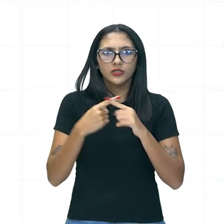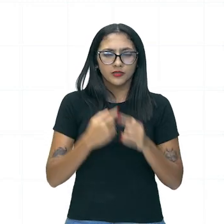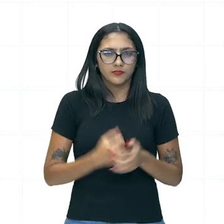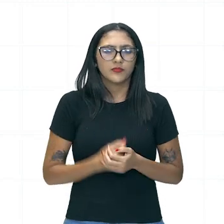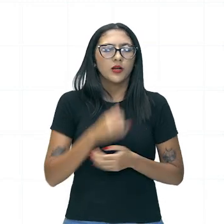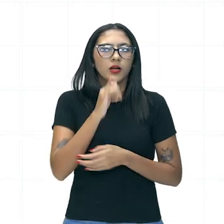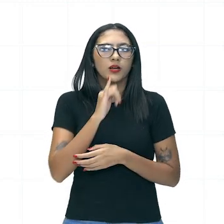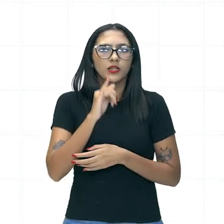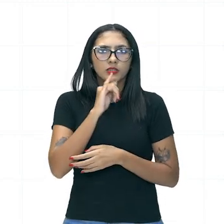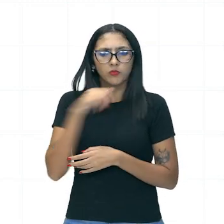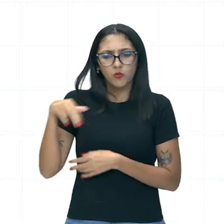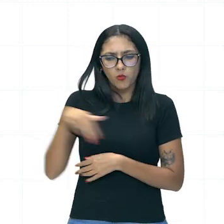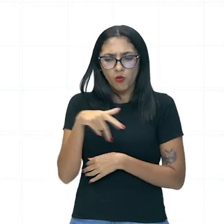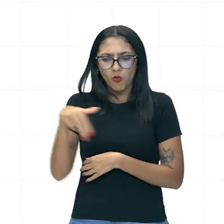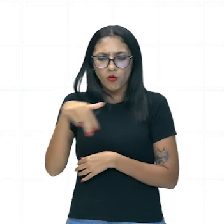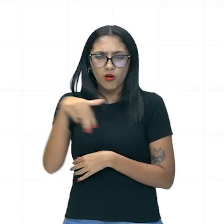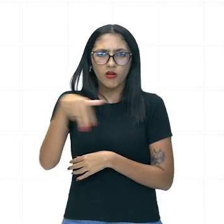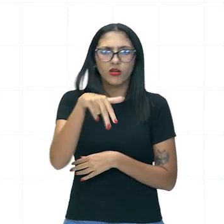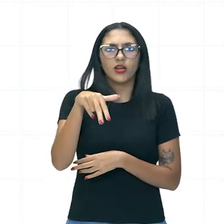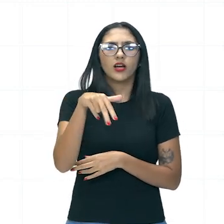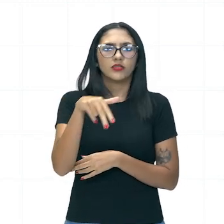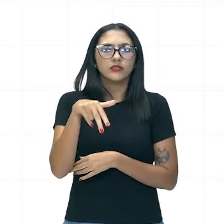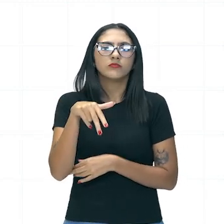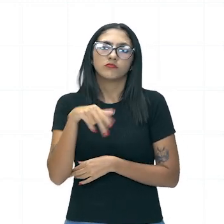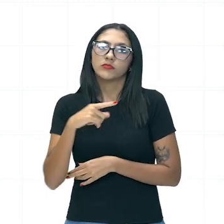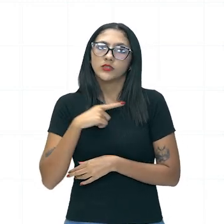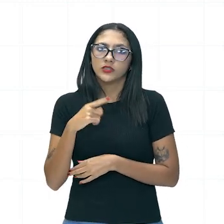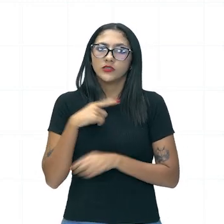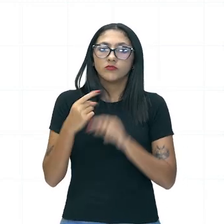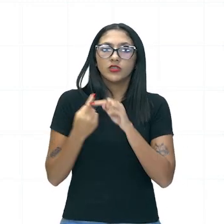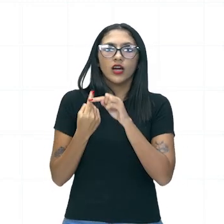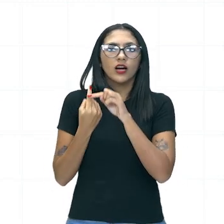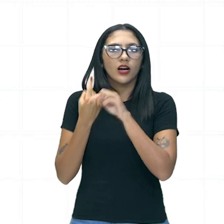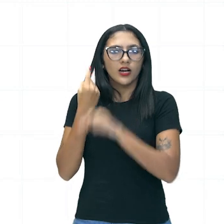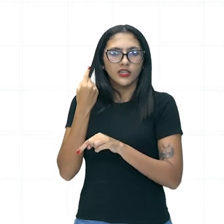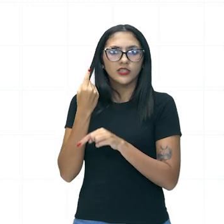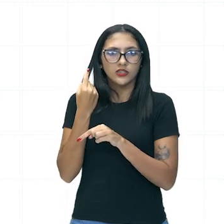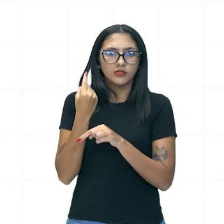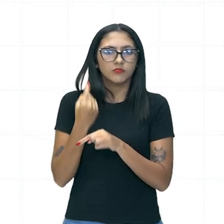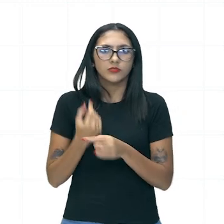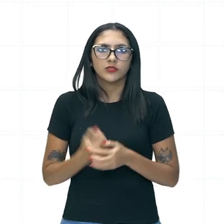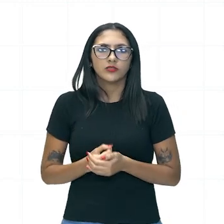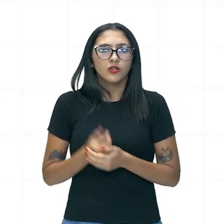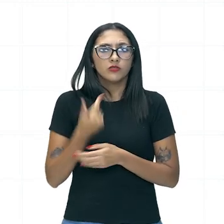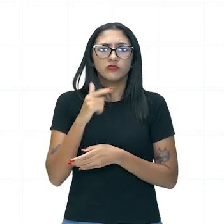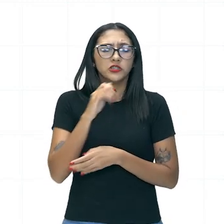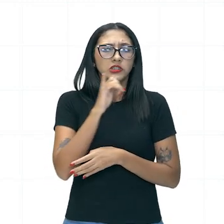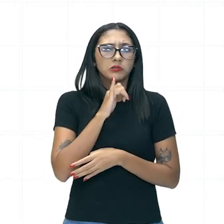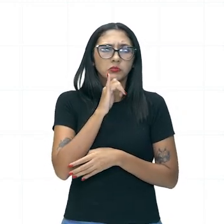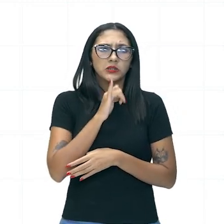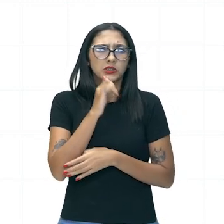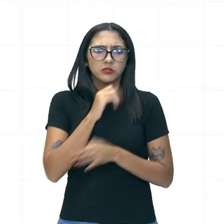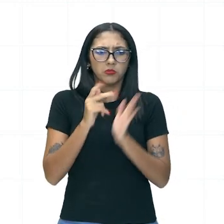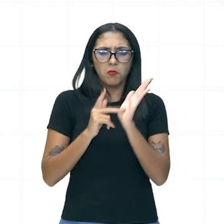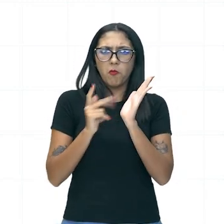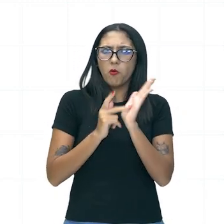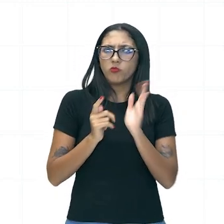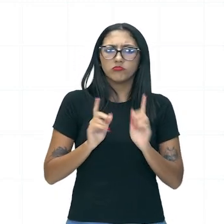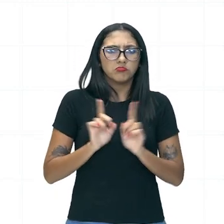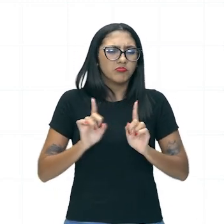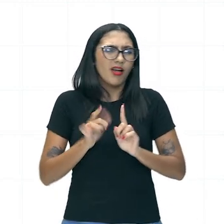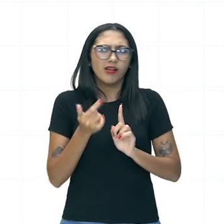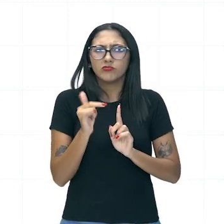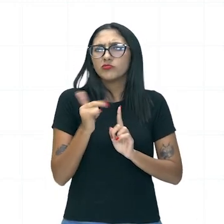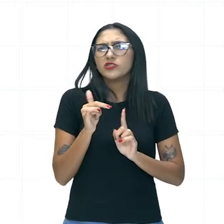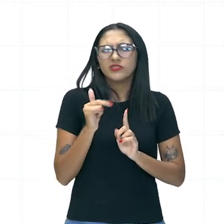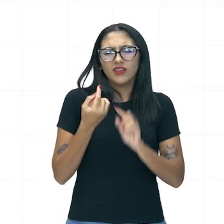a linha e tocar a bola no chão, originalmente, ele não configurava nenhum ponto. Então, antigamente,